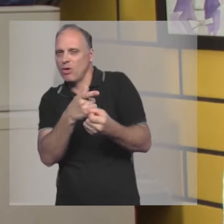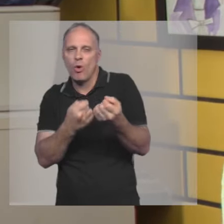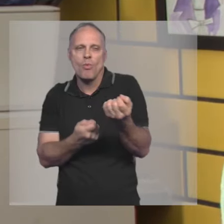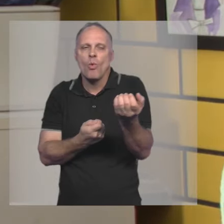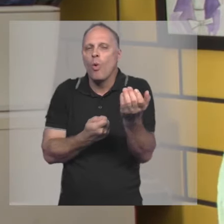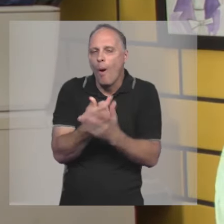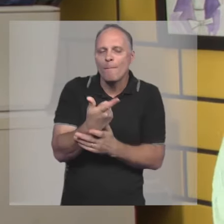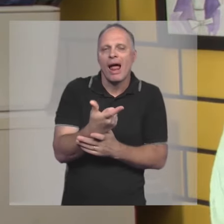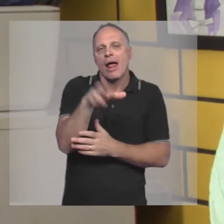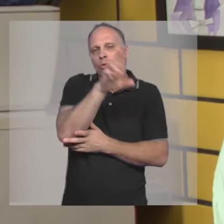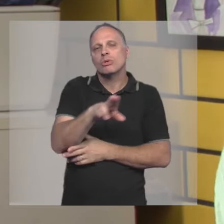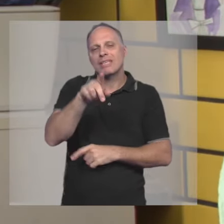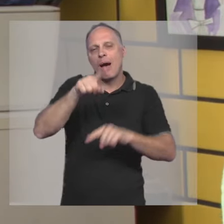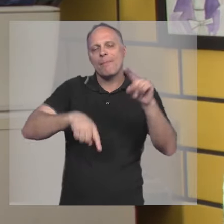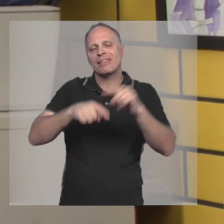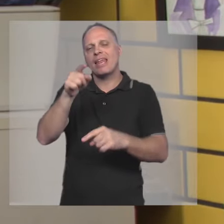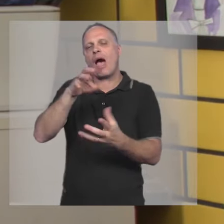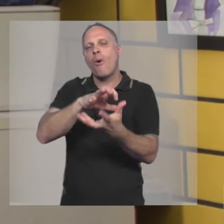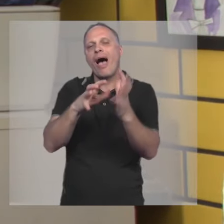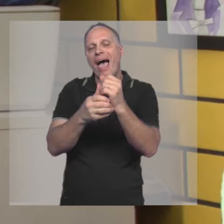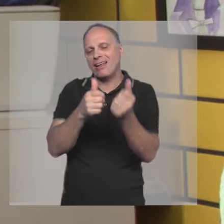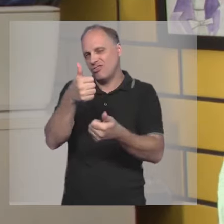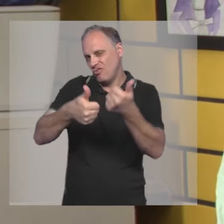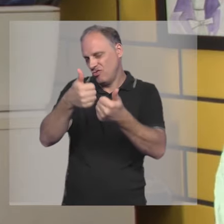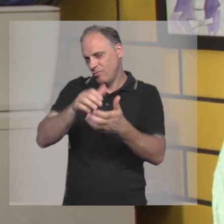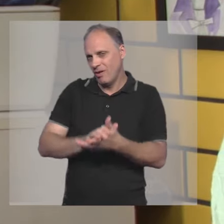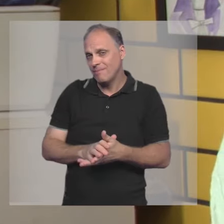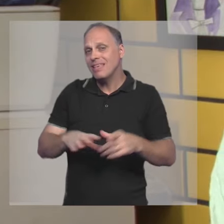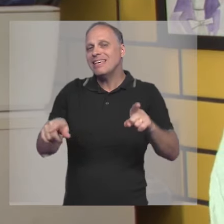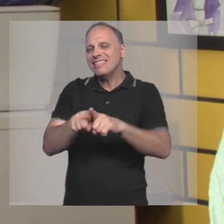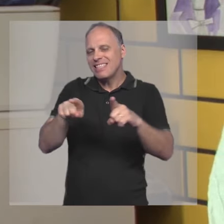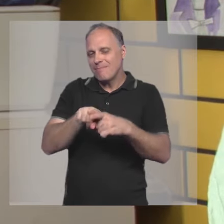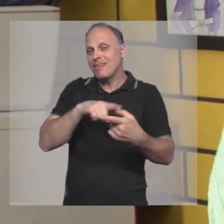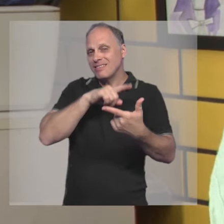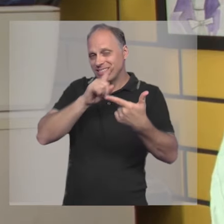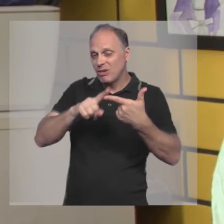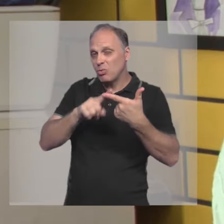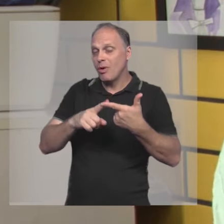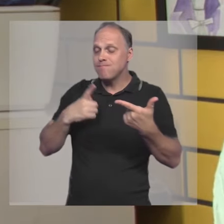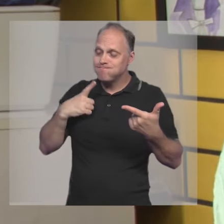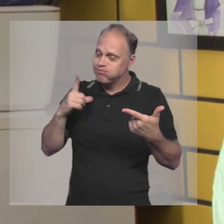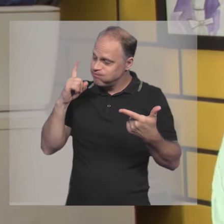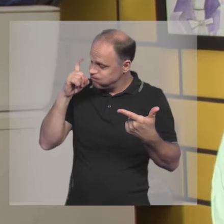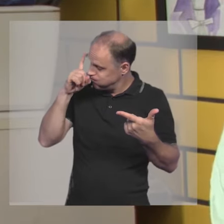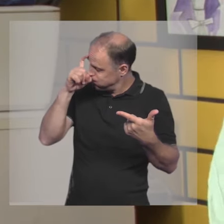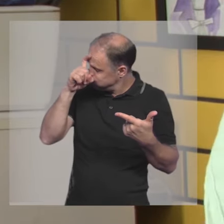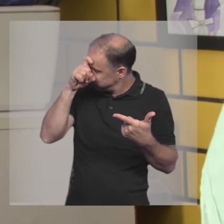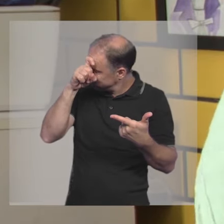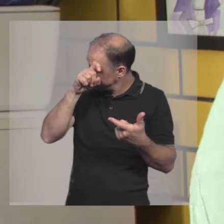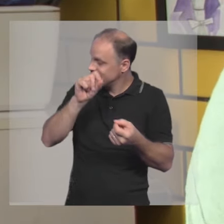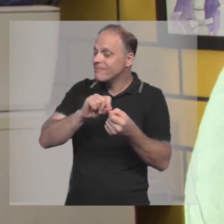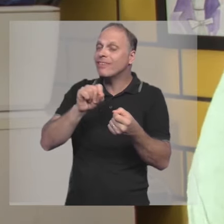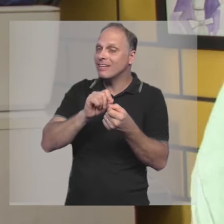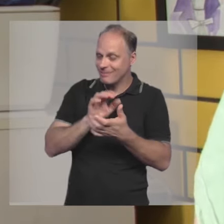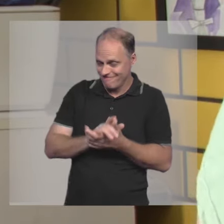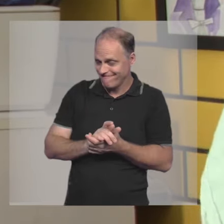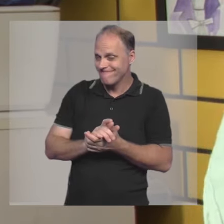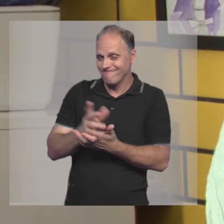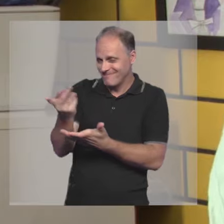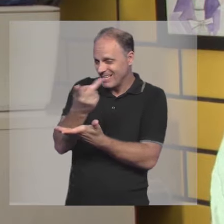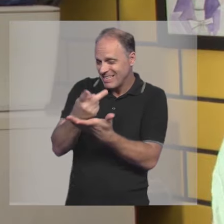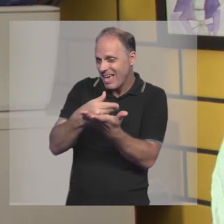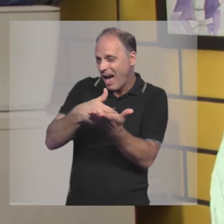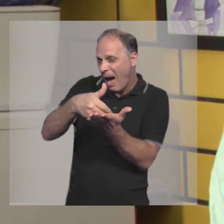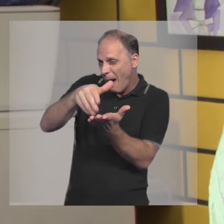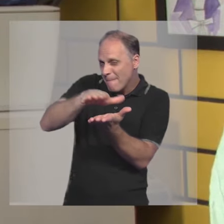futebol. E do ponto de vista técnico, que é extremamente difícil tu produzir. Tu desenhar